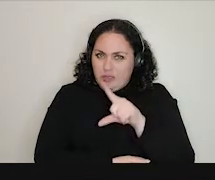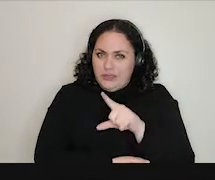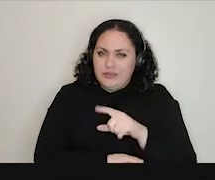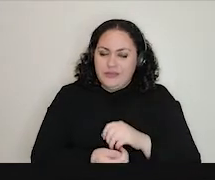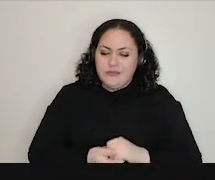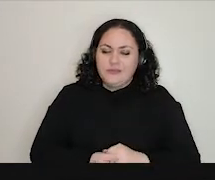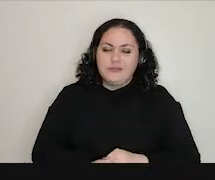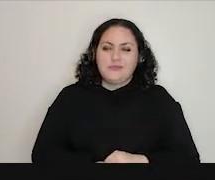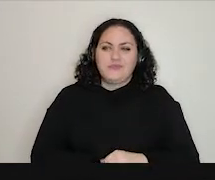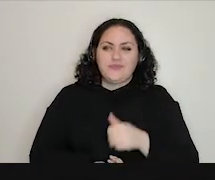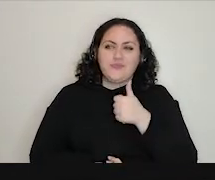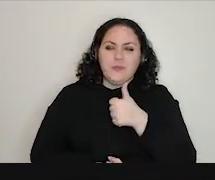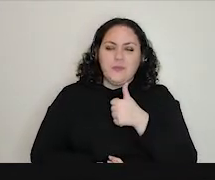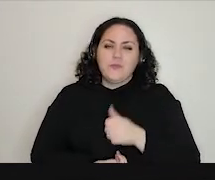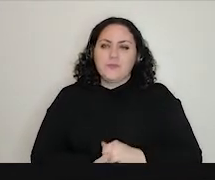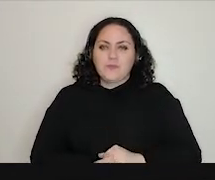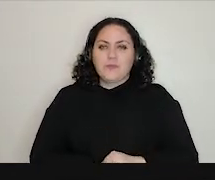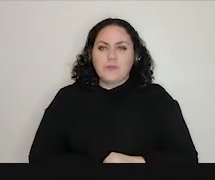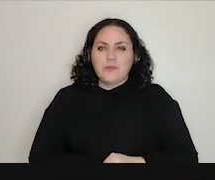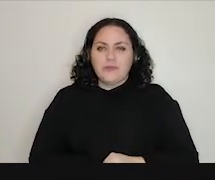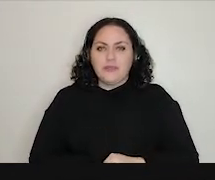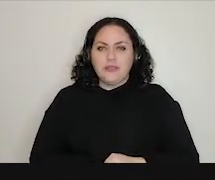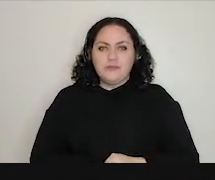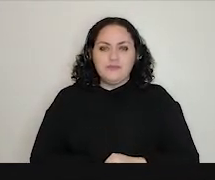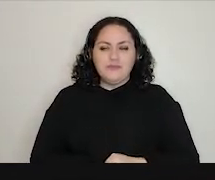Sim. Se compartilhar.